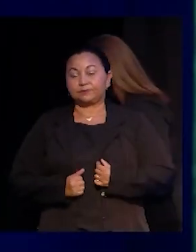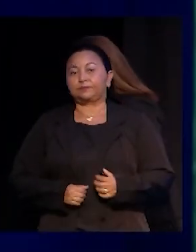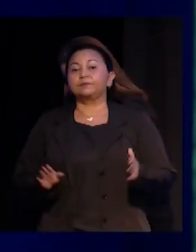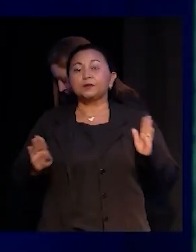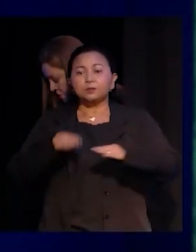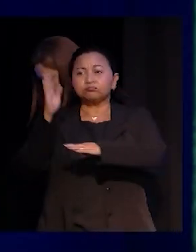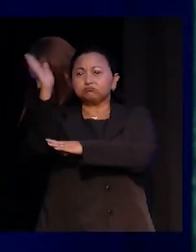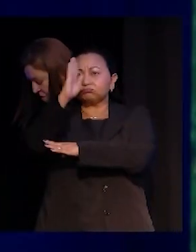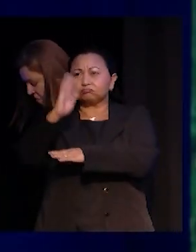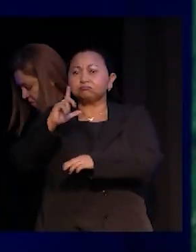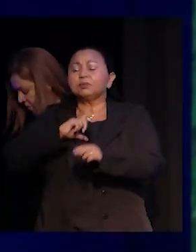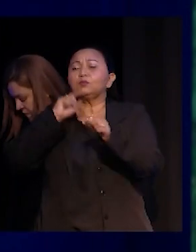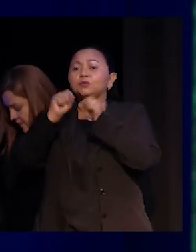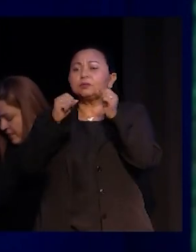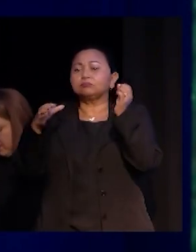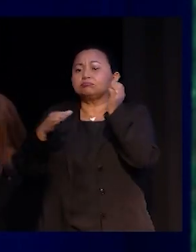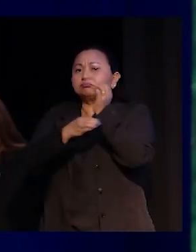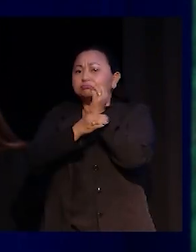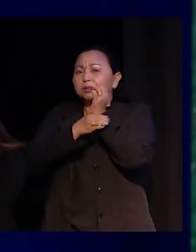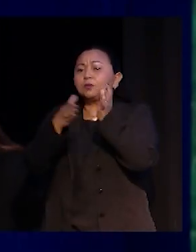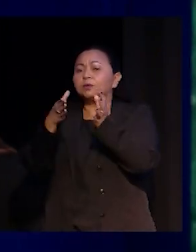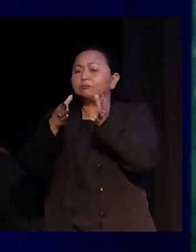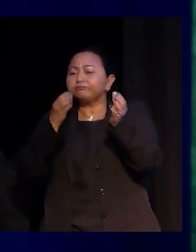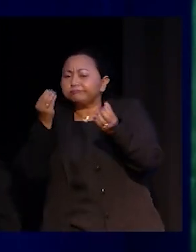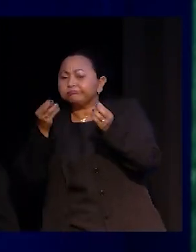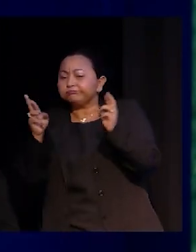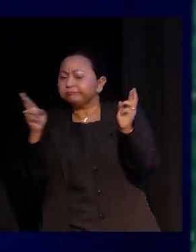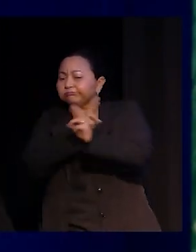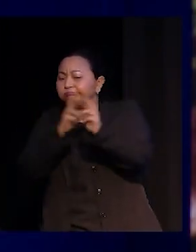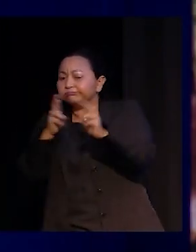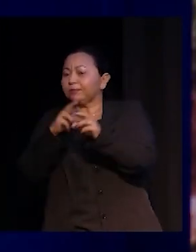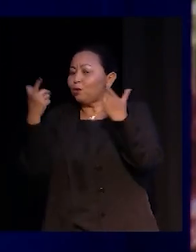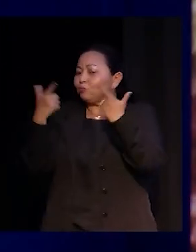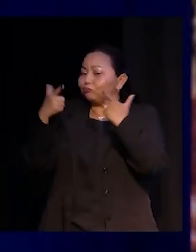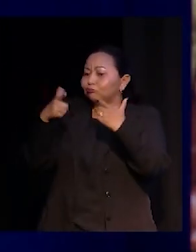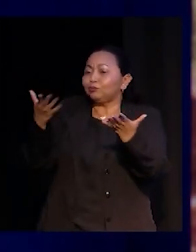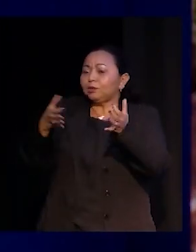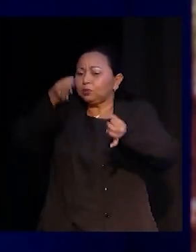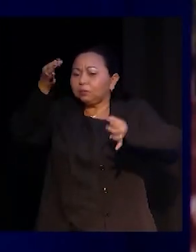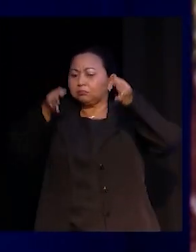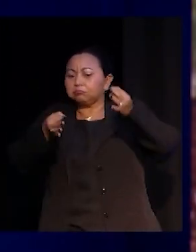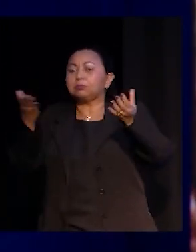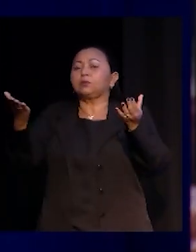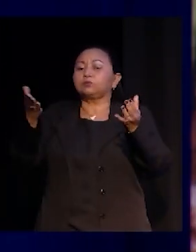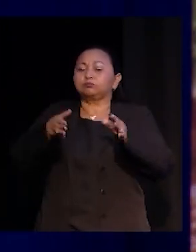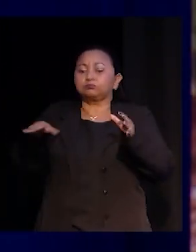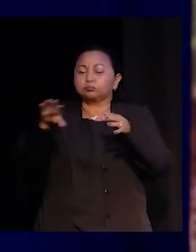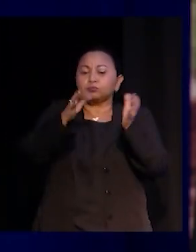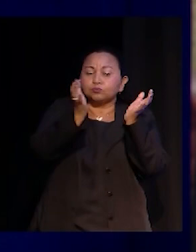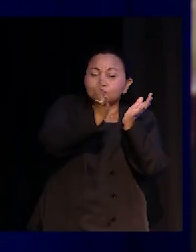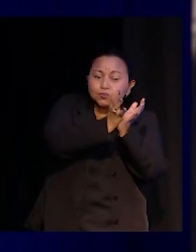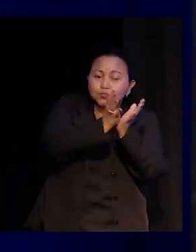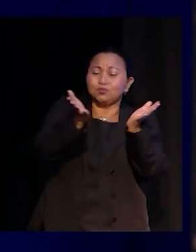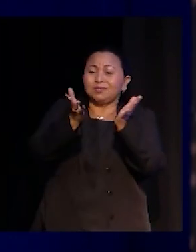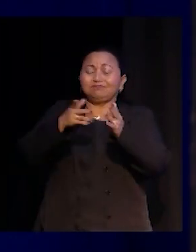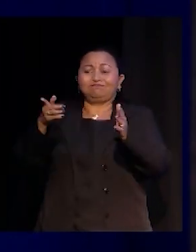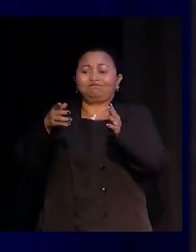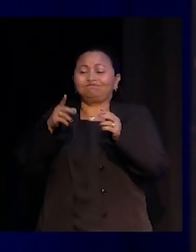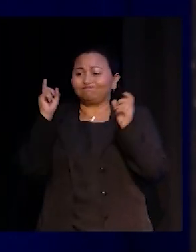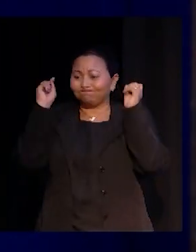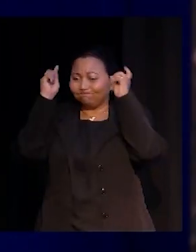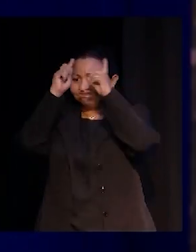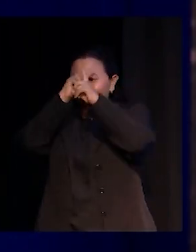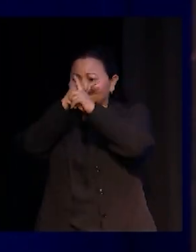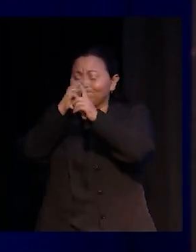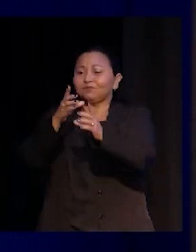institucional é quando não há segurança na relação entre os próprios poderes. A insegurança jurídica é a relação